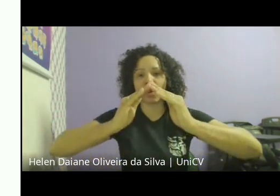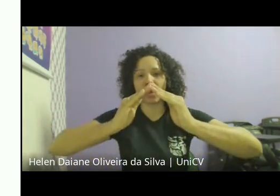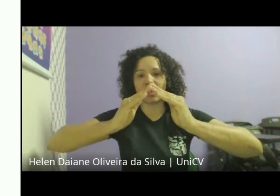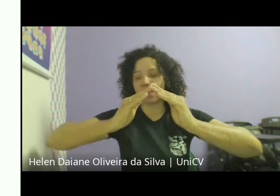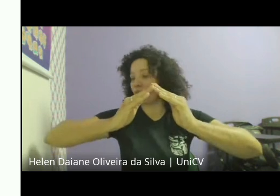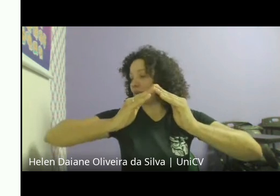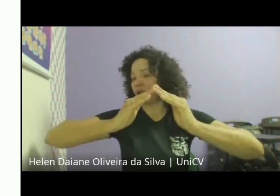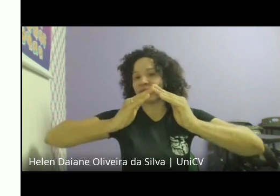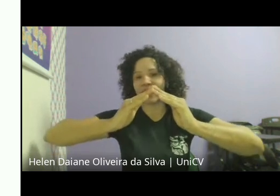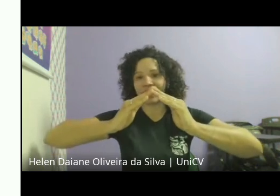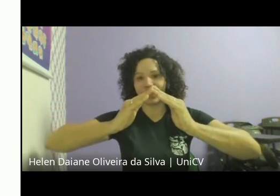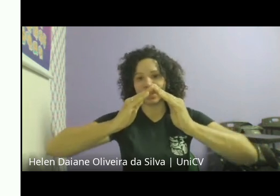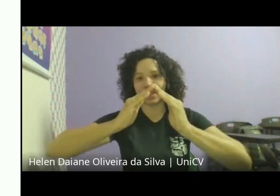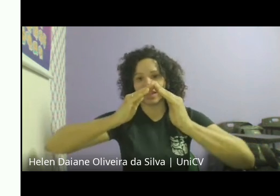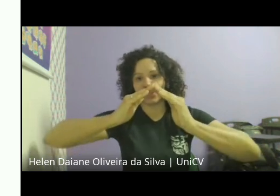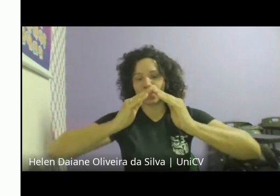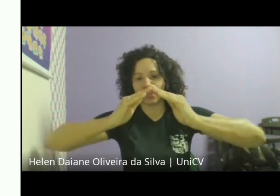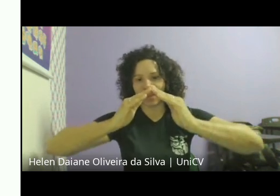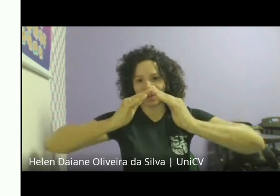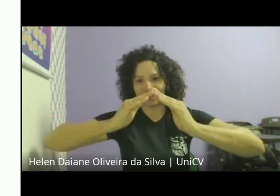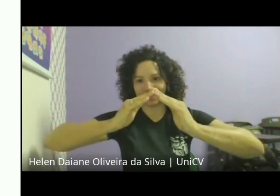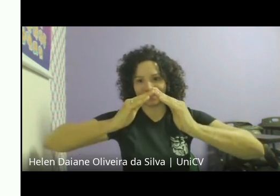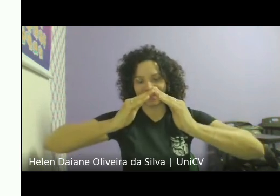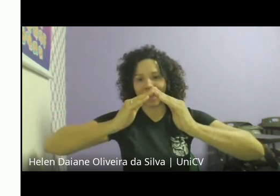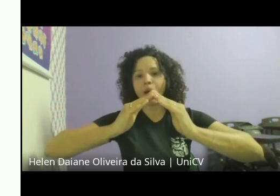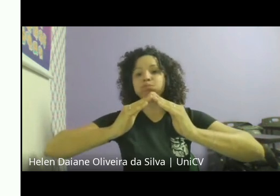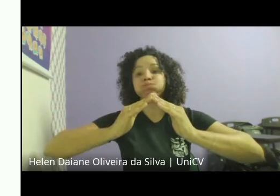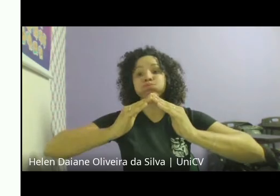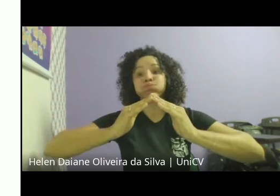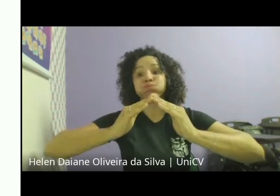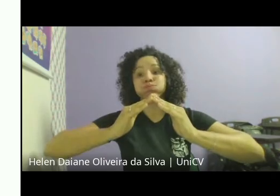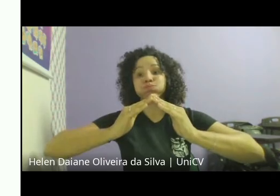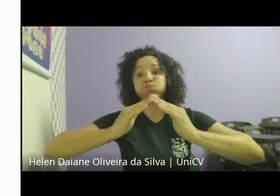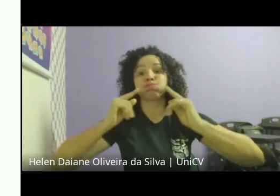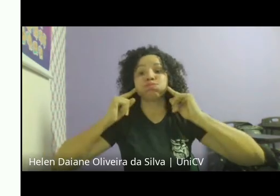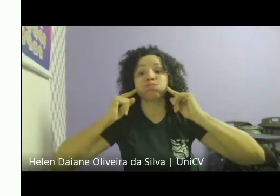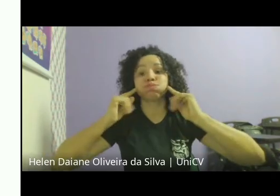e dou, ó, olha o meu levantar aqui de cotovelo, tá?